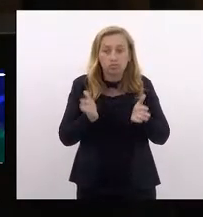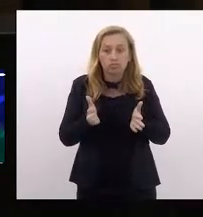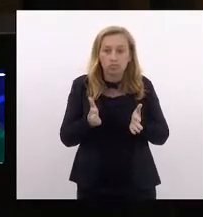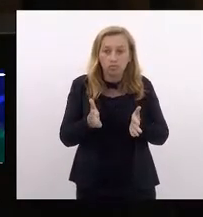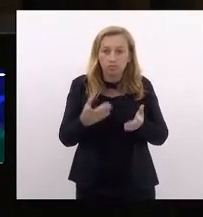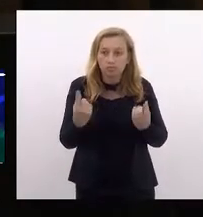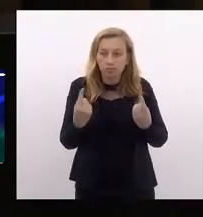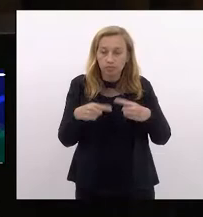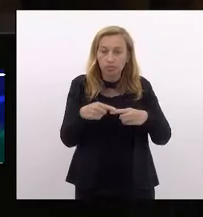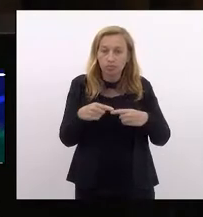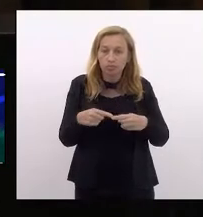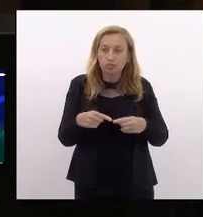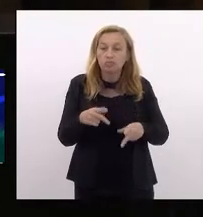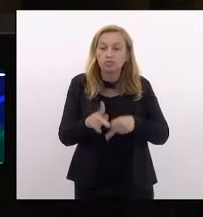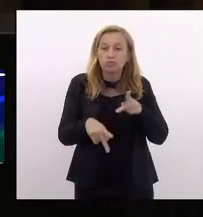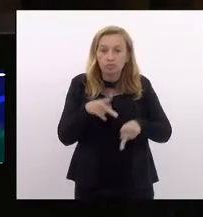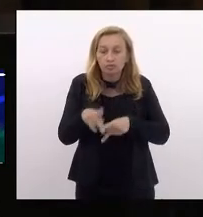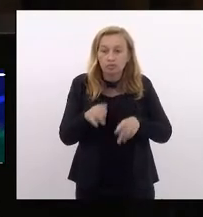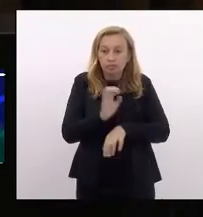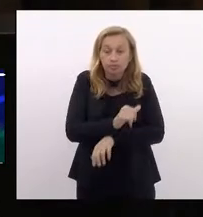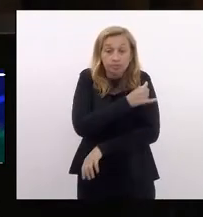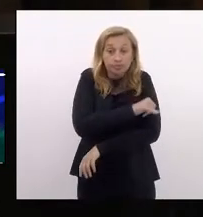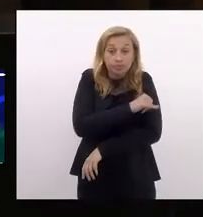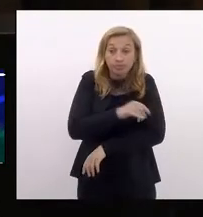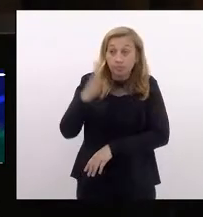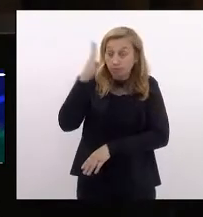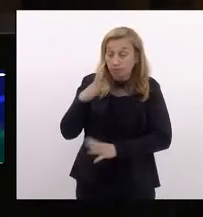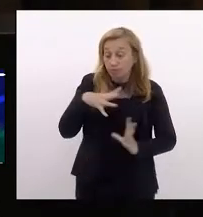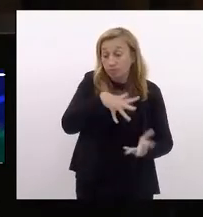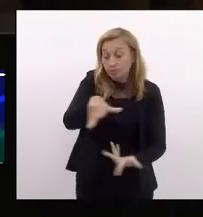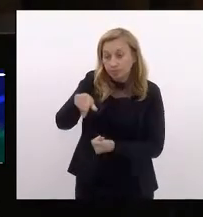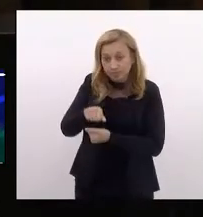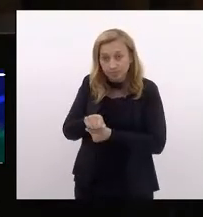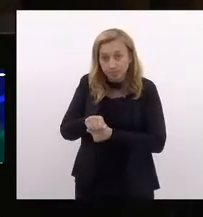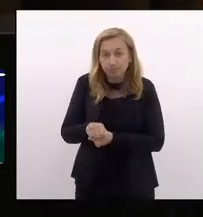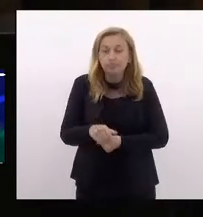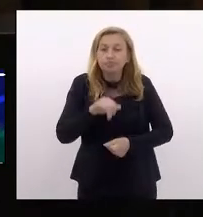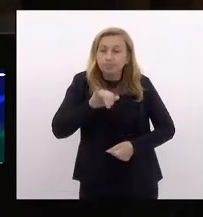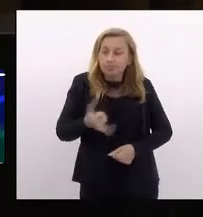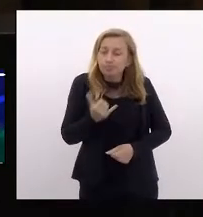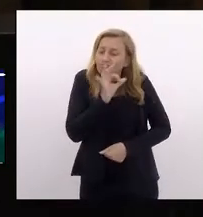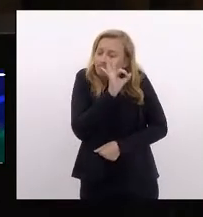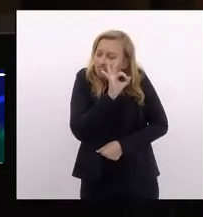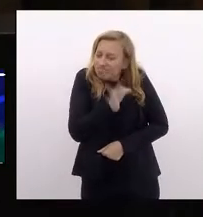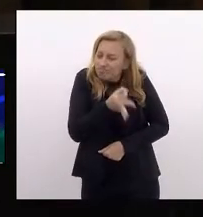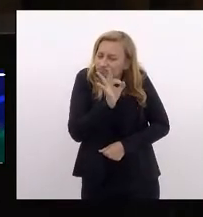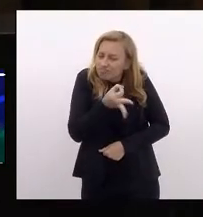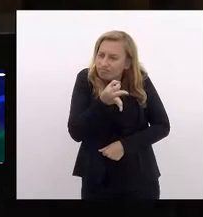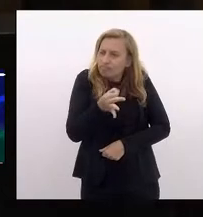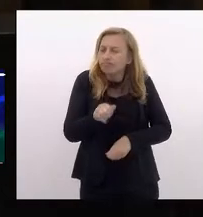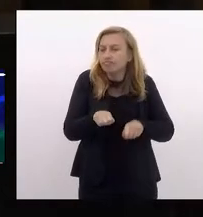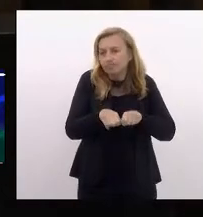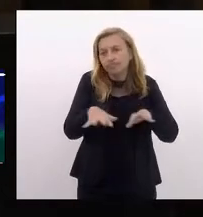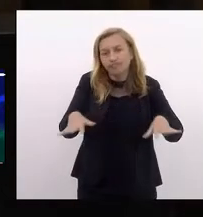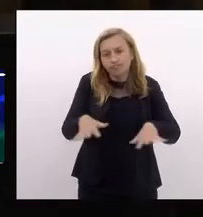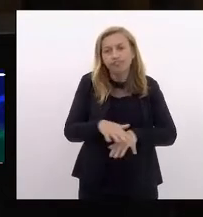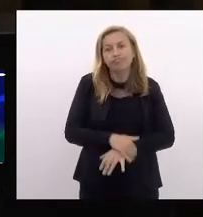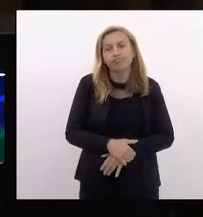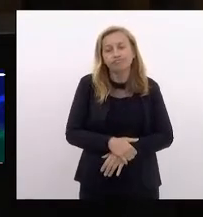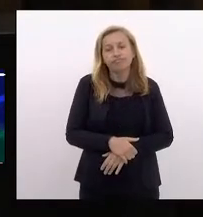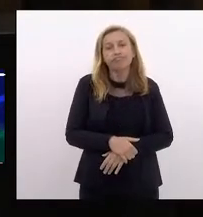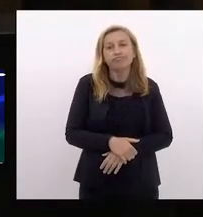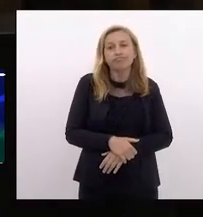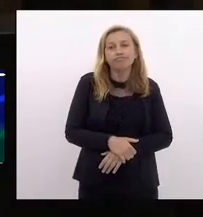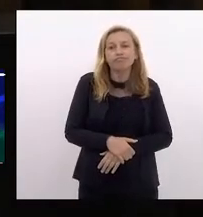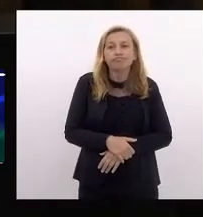desafio a humanidade do Estado do Rio de Janeiro do Brasil e no mundo aproveitou exatamente nesse momento para